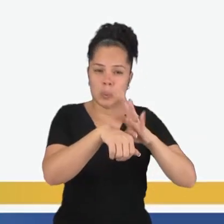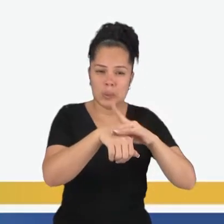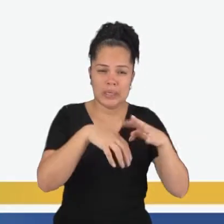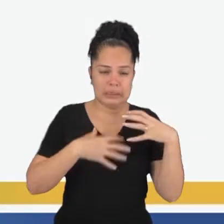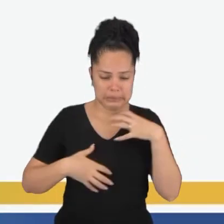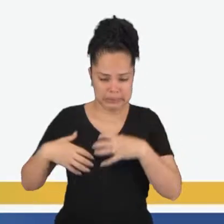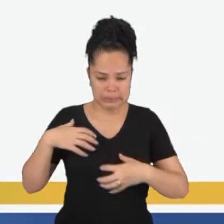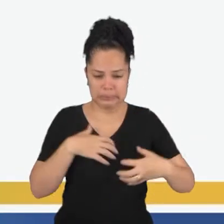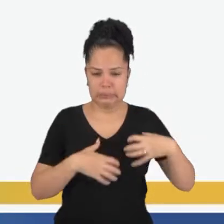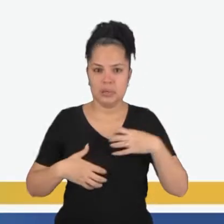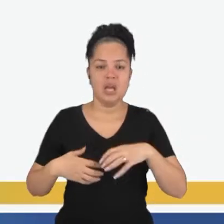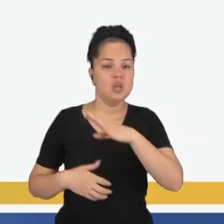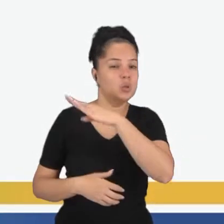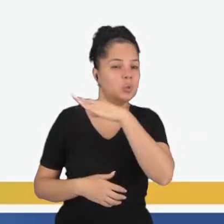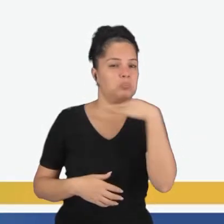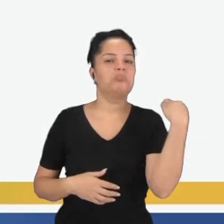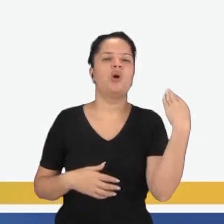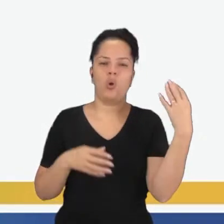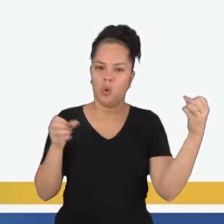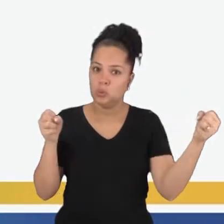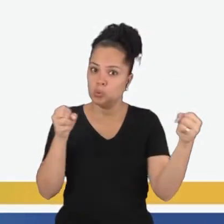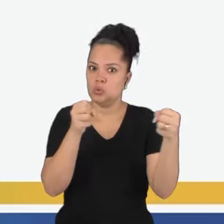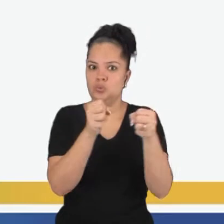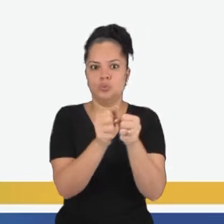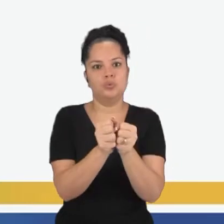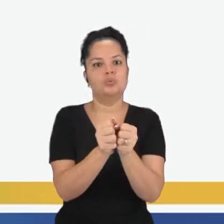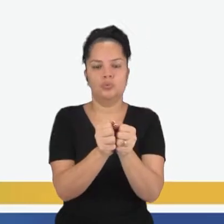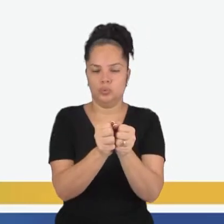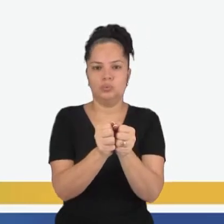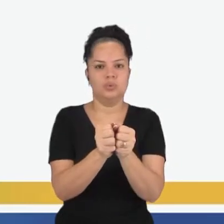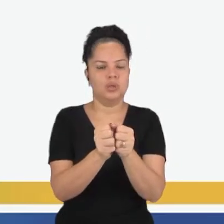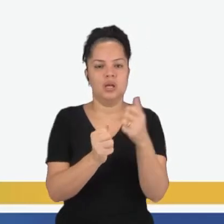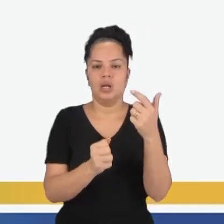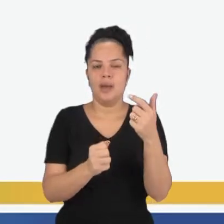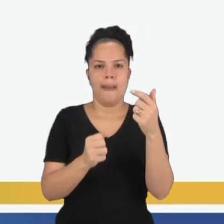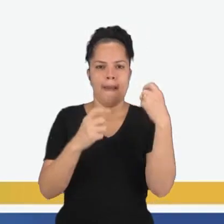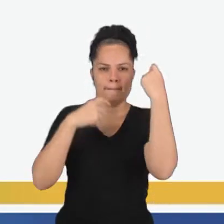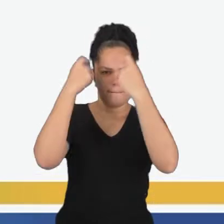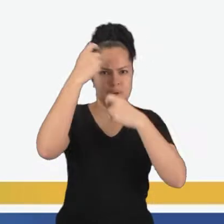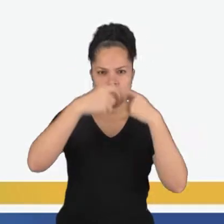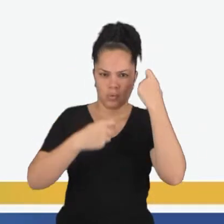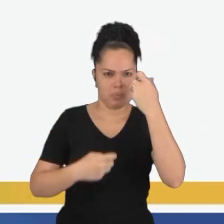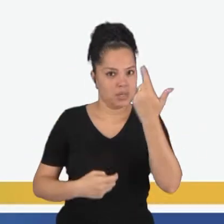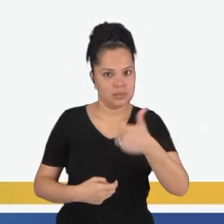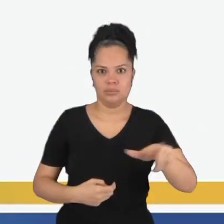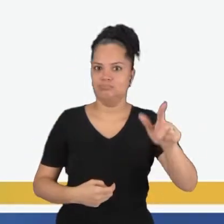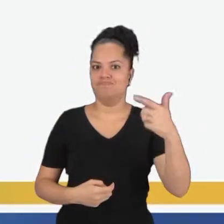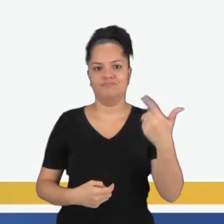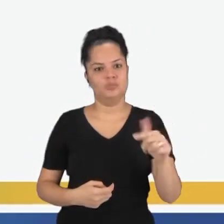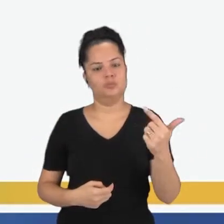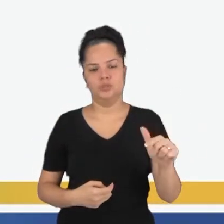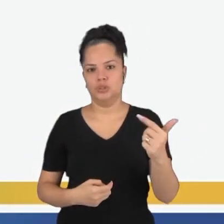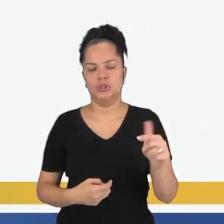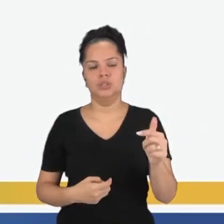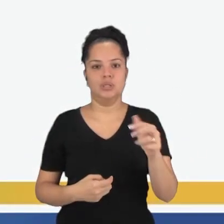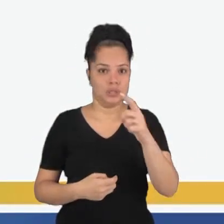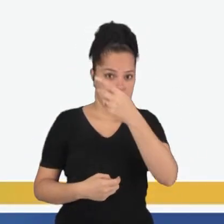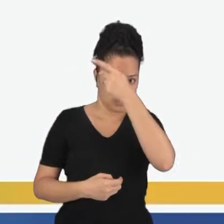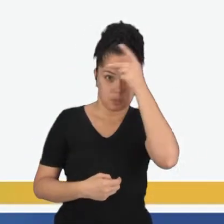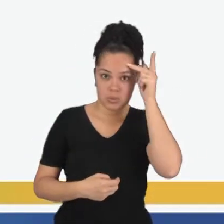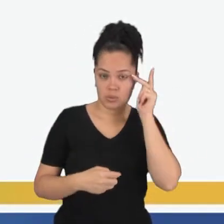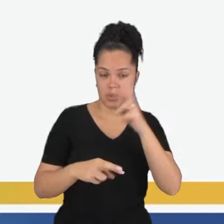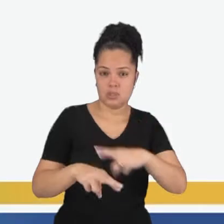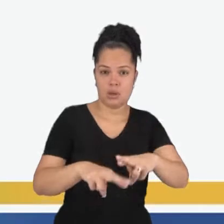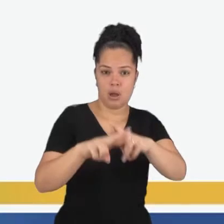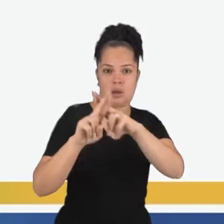mortos. Sem a menor preocupação com a condição dos negros, os responsáveis pelos navios